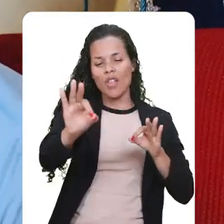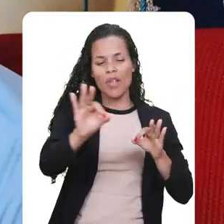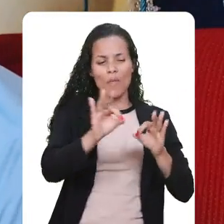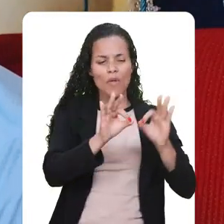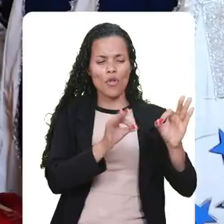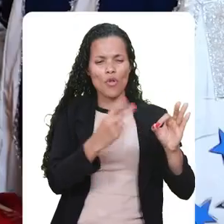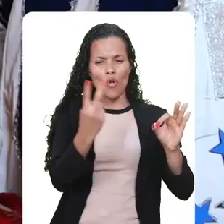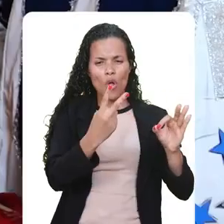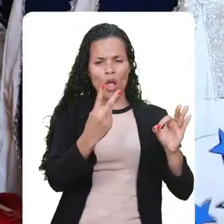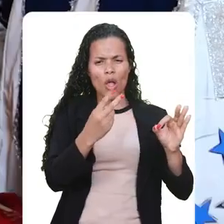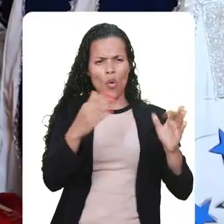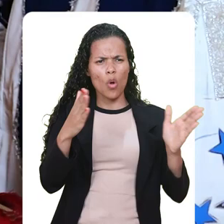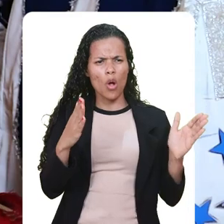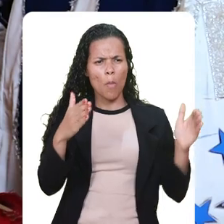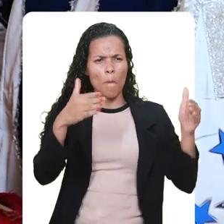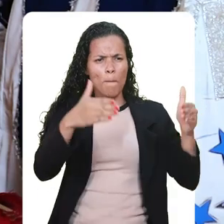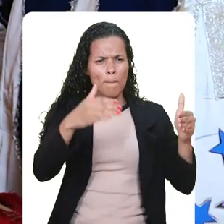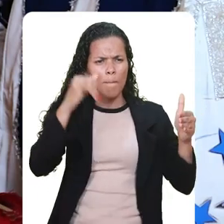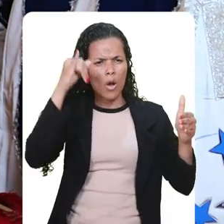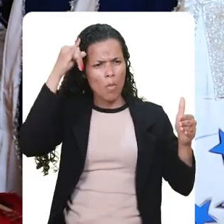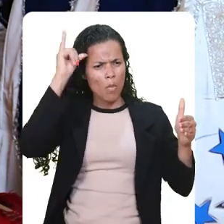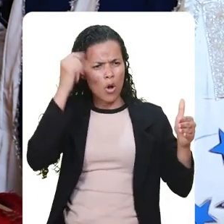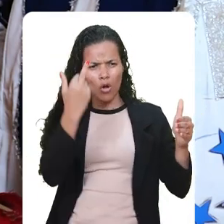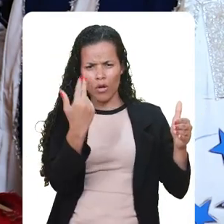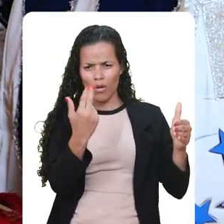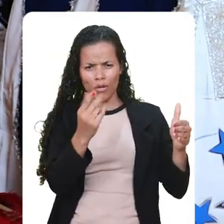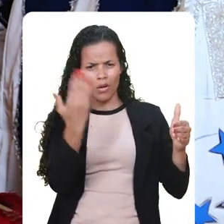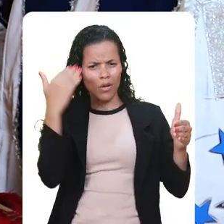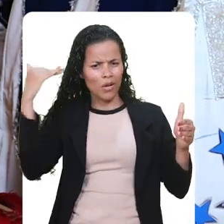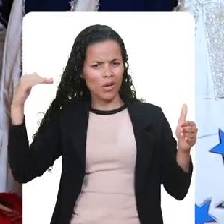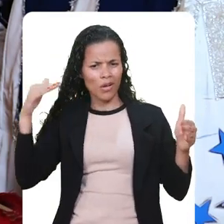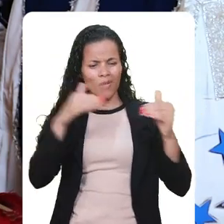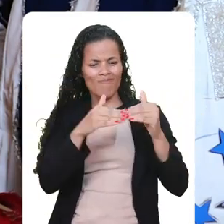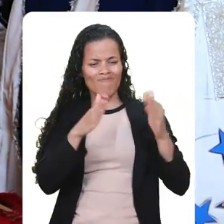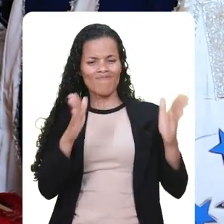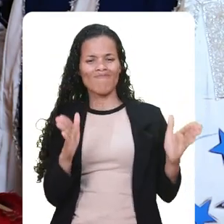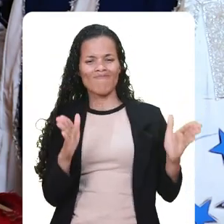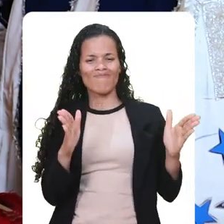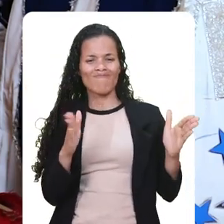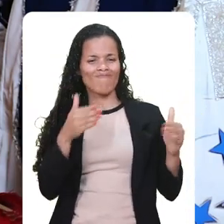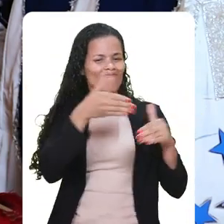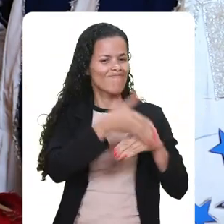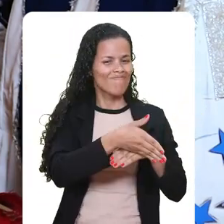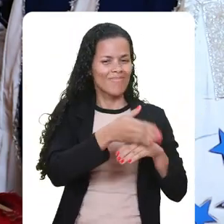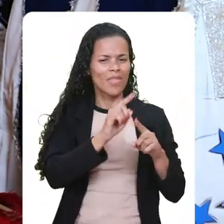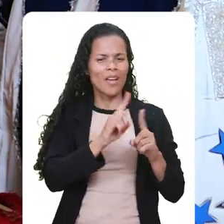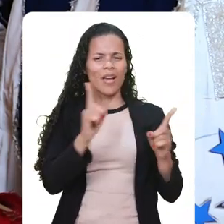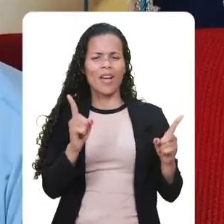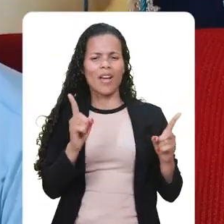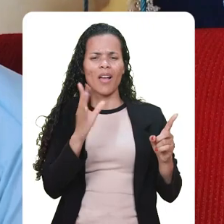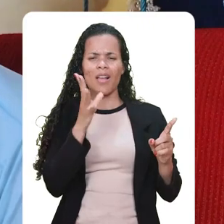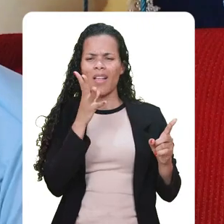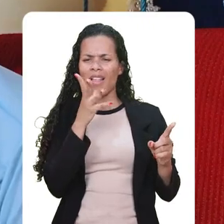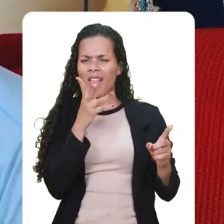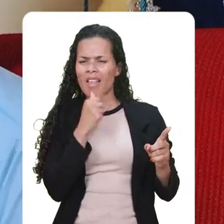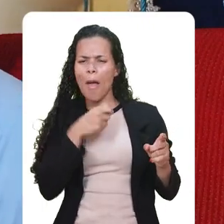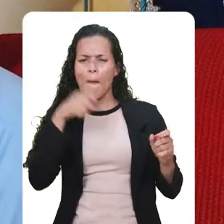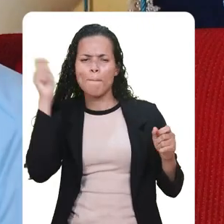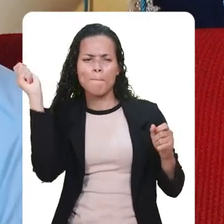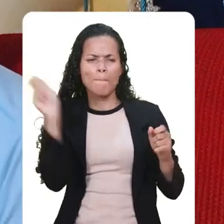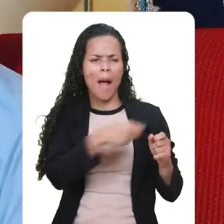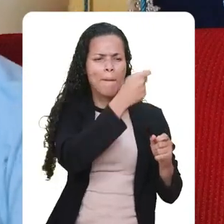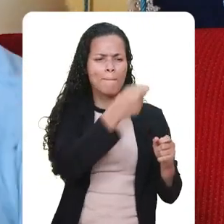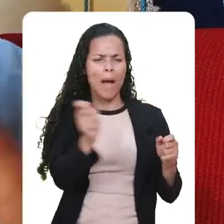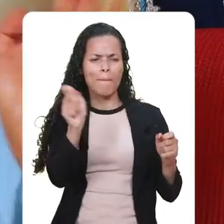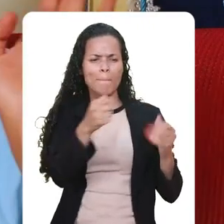a mais. E quando foi passar o boi, não era o tamanho original antigo da portada. O boi não passou. Ele não teve demora. Ele